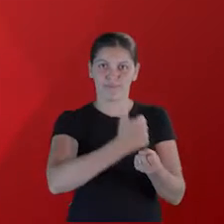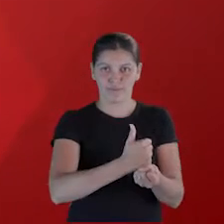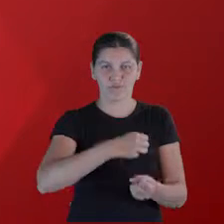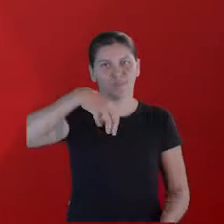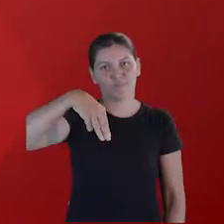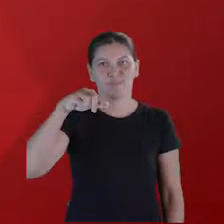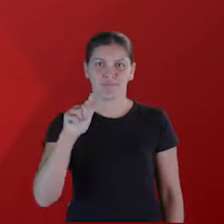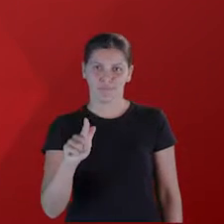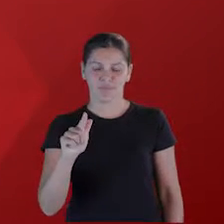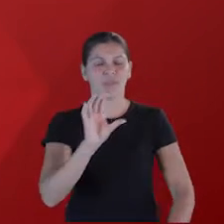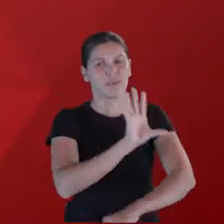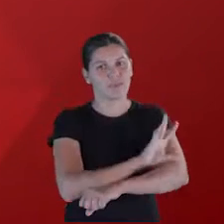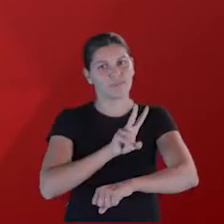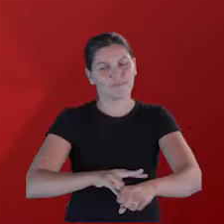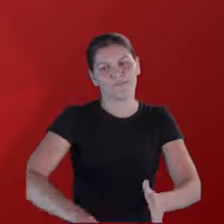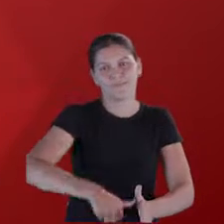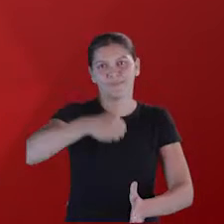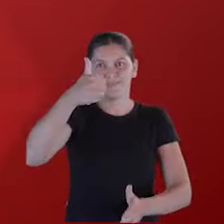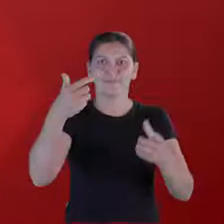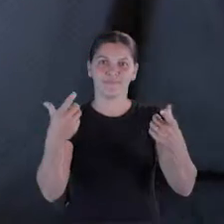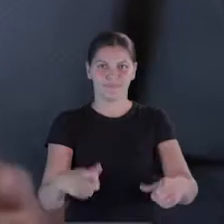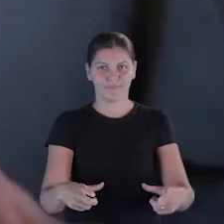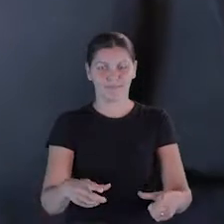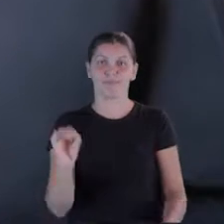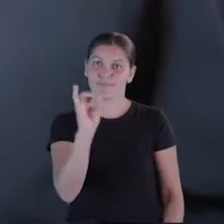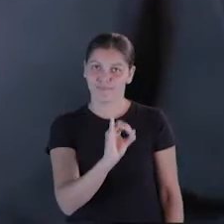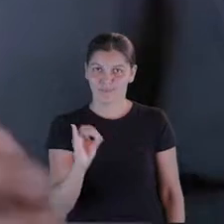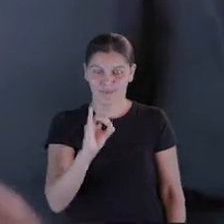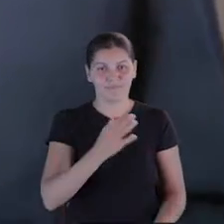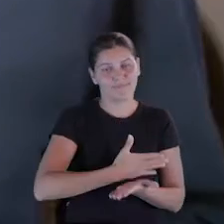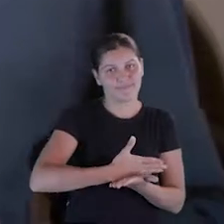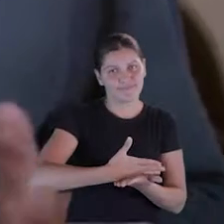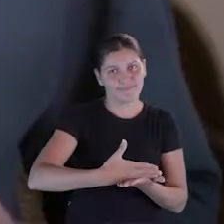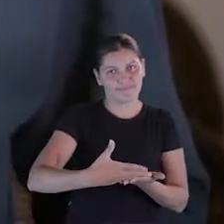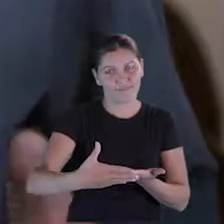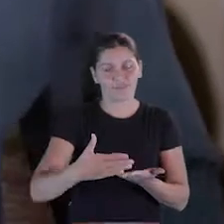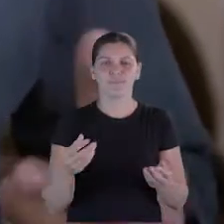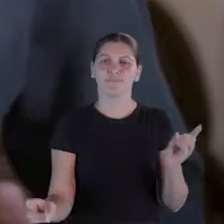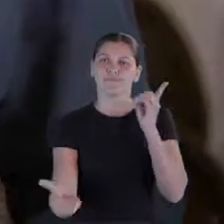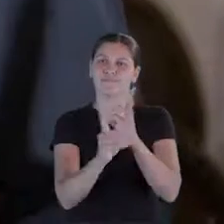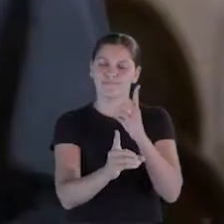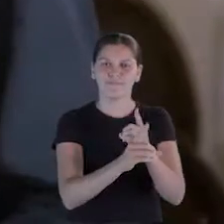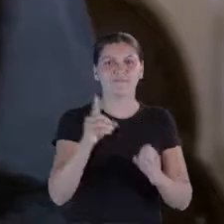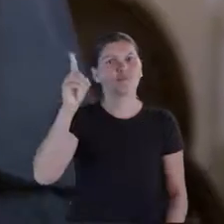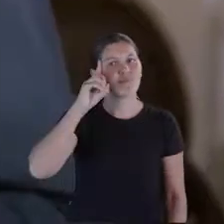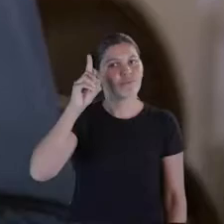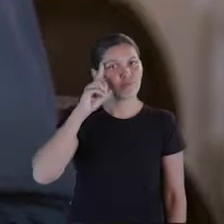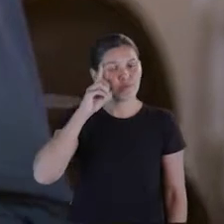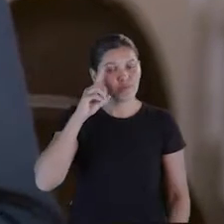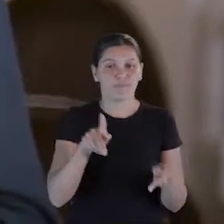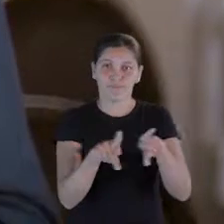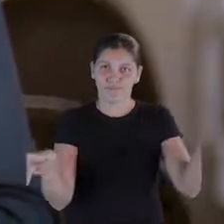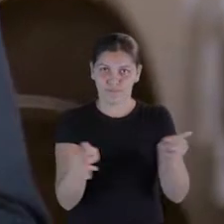Milton Gargúcio. É Campo Verde em primeiro lugar. Olá. A partir de hoje começam os nossos encontros diários